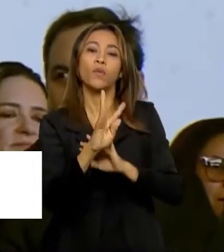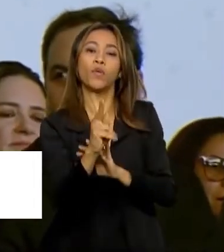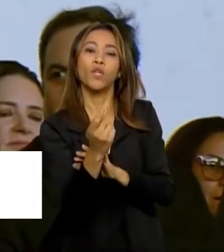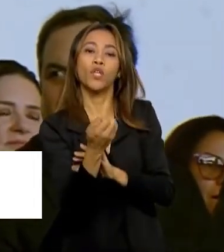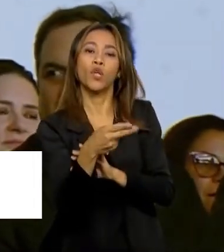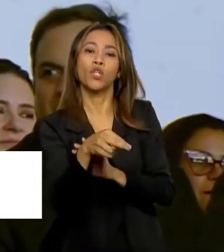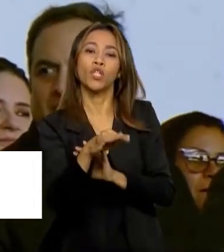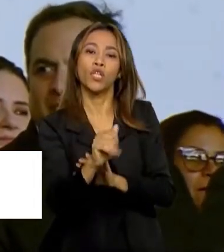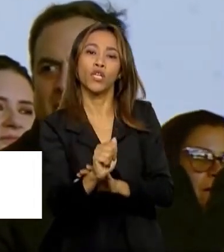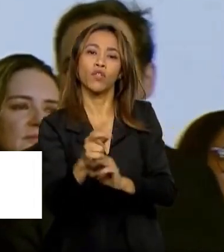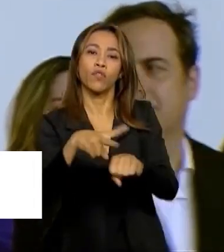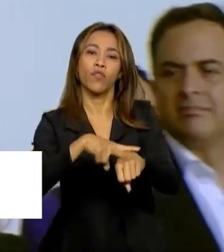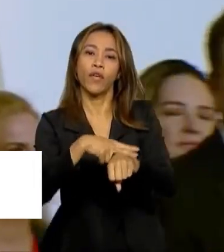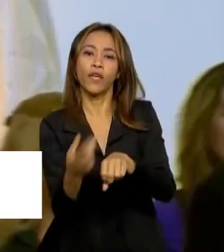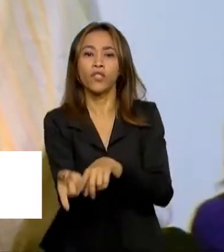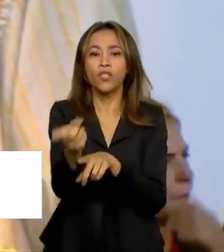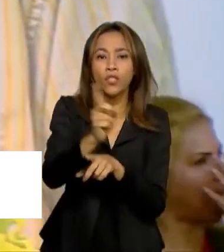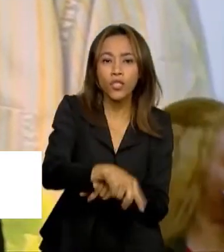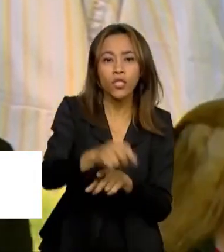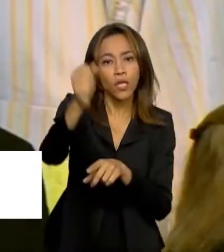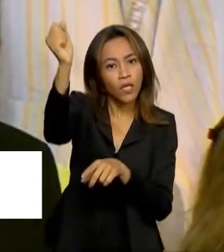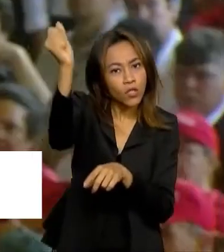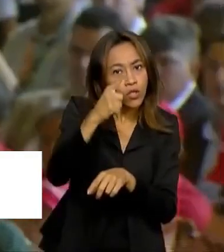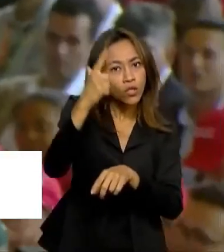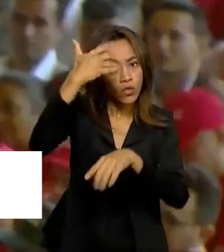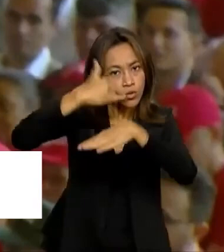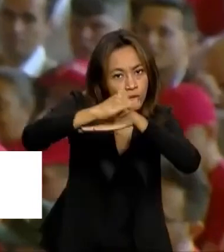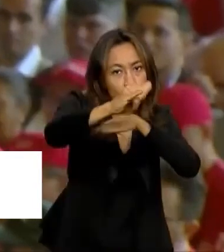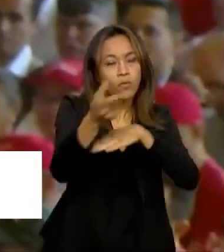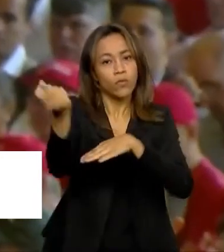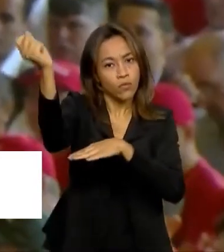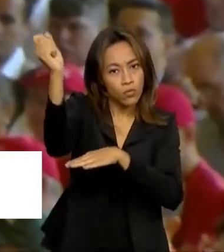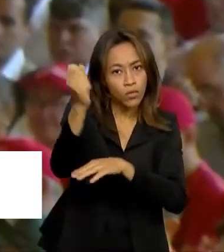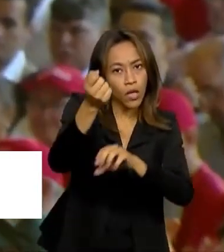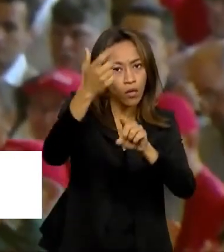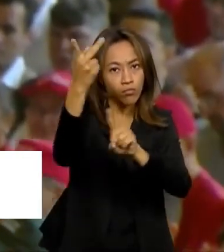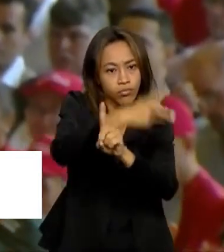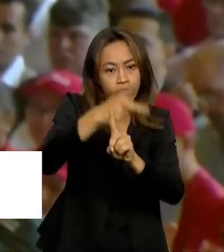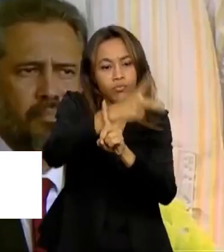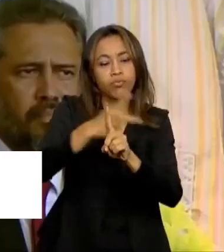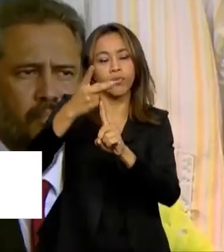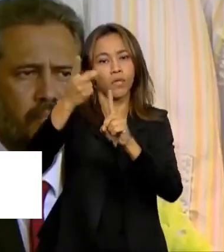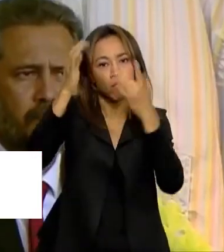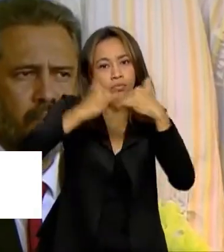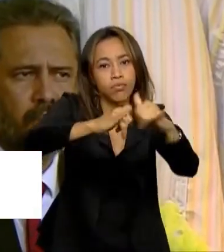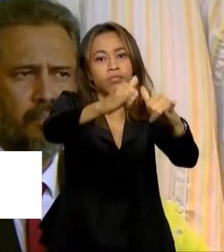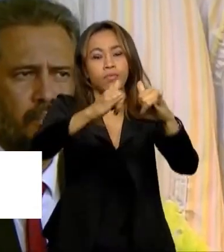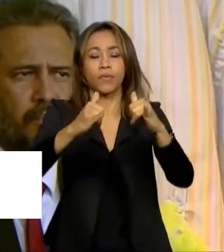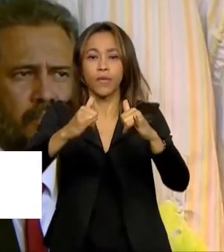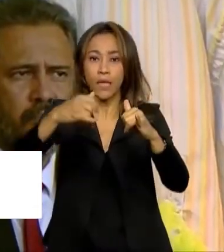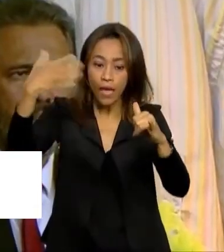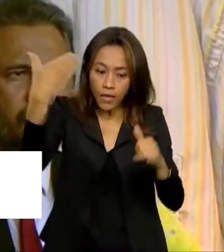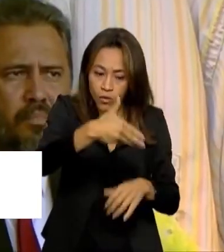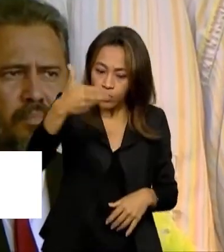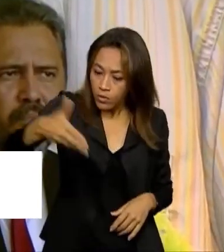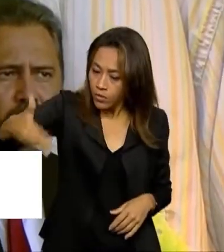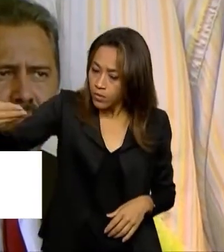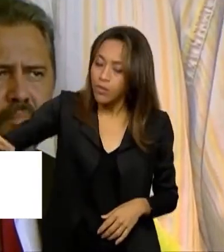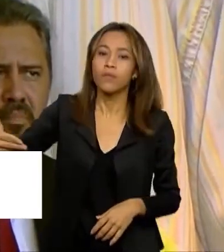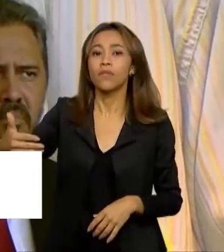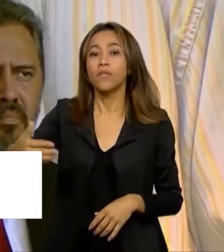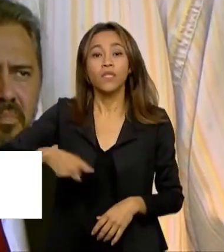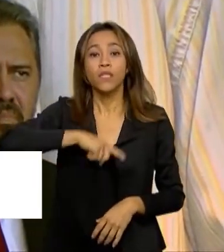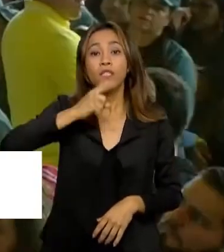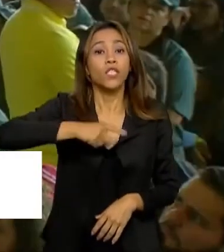solar, na energia eólica, na mudança da nossa matriz energética, que é o que o mundo espera. Ninguém